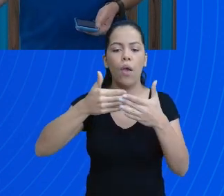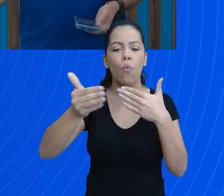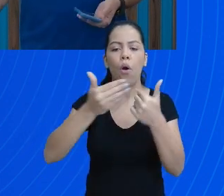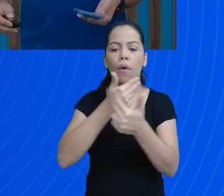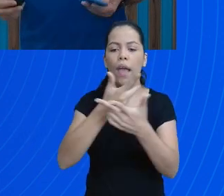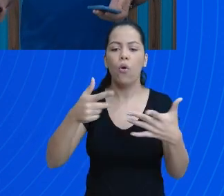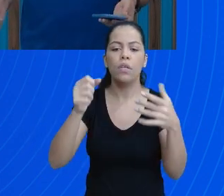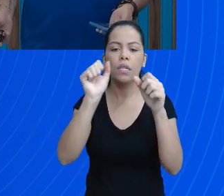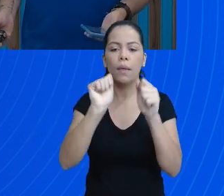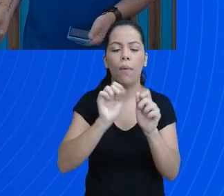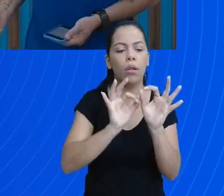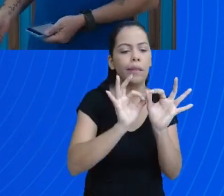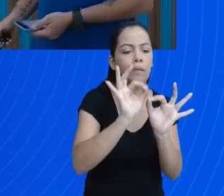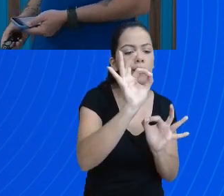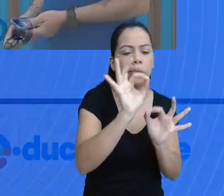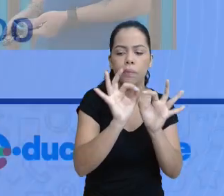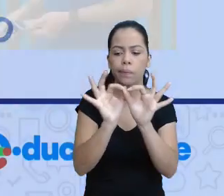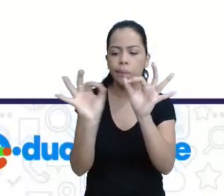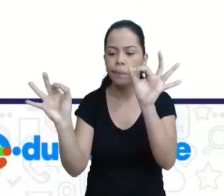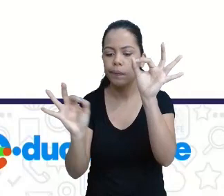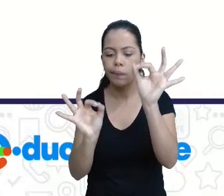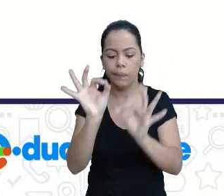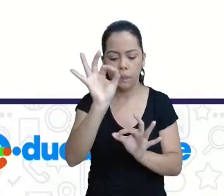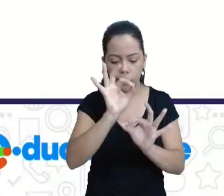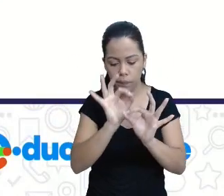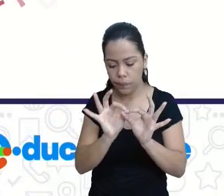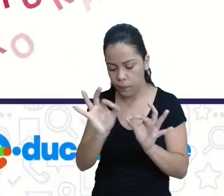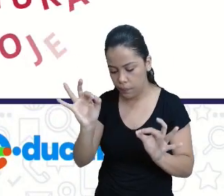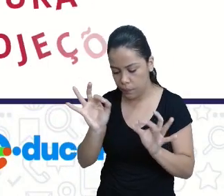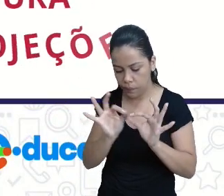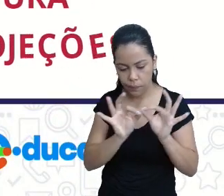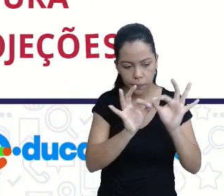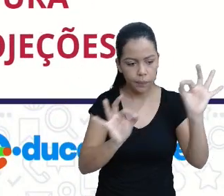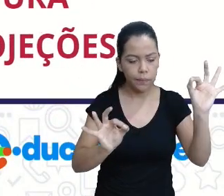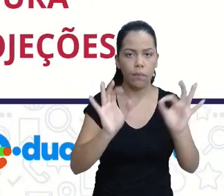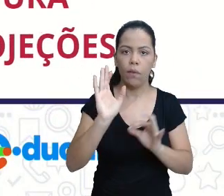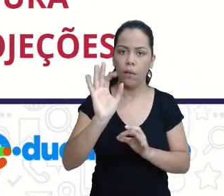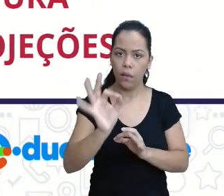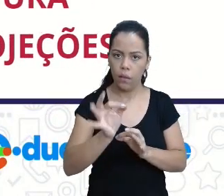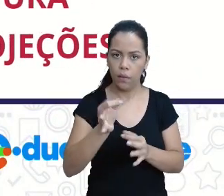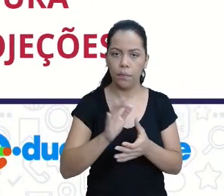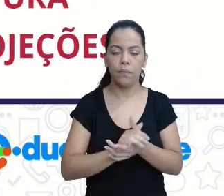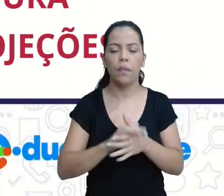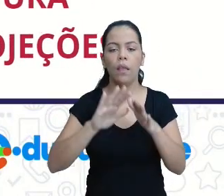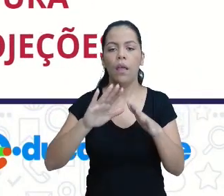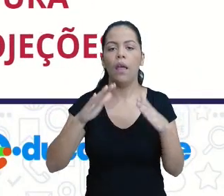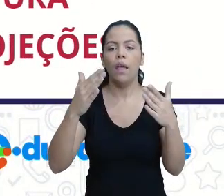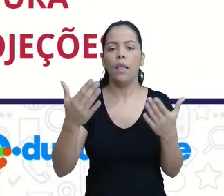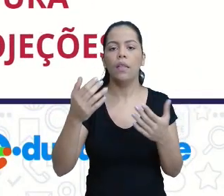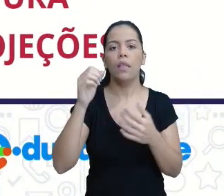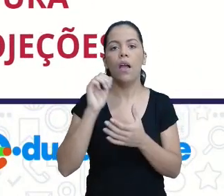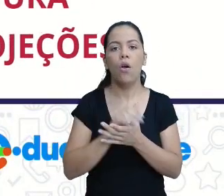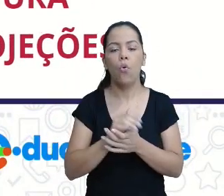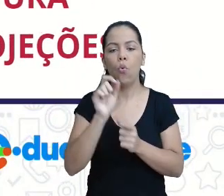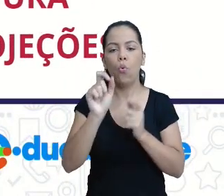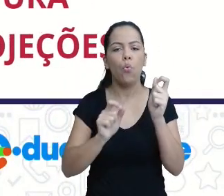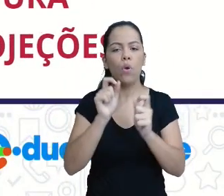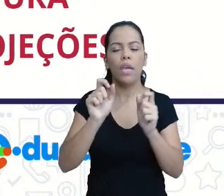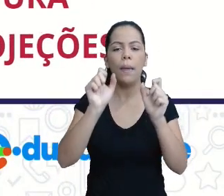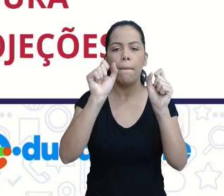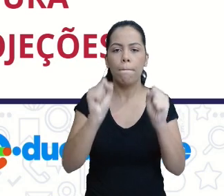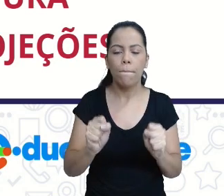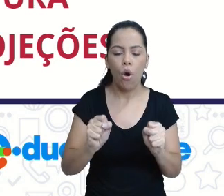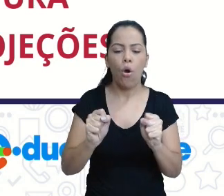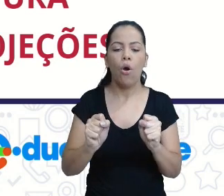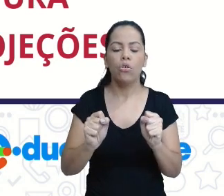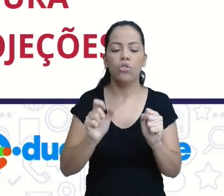dar o nome de métricas, certo? E no caso aí, essas métricas, o que é que pode ser medido em um triângulo retângulo? A